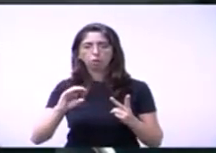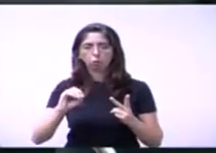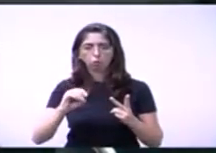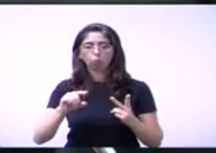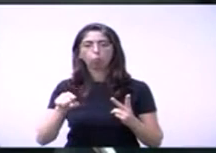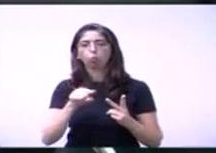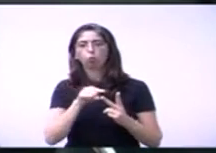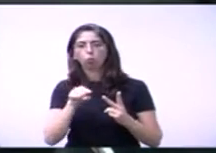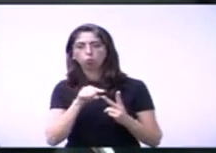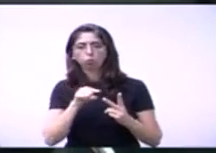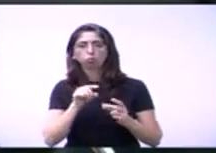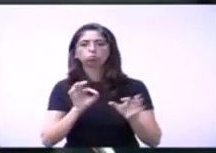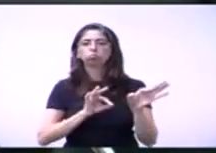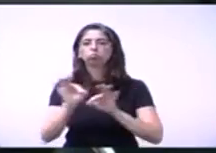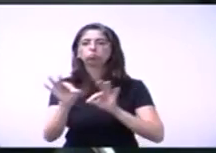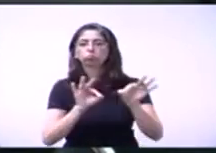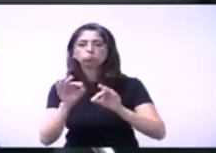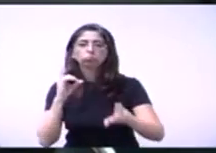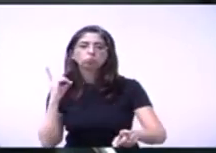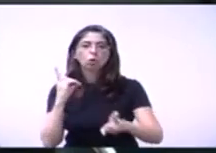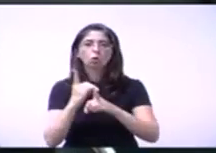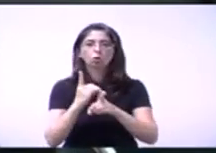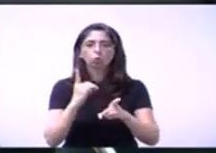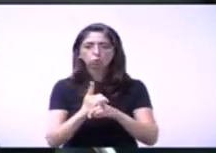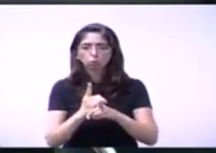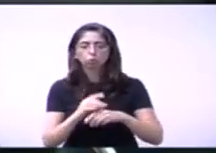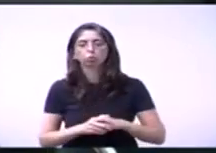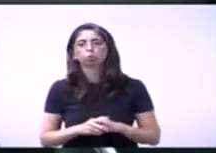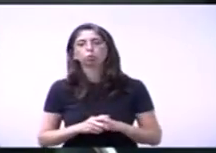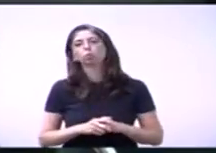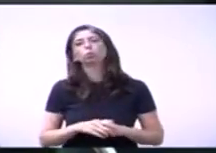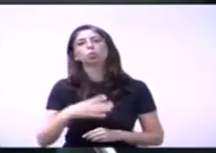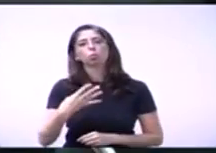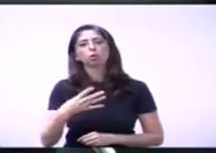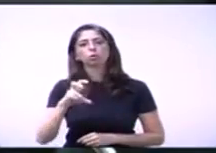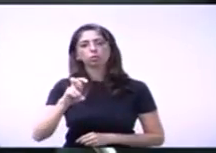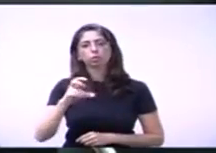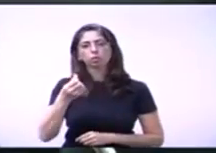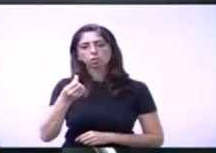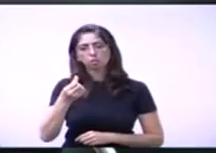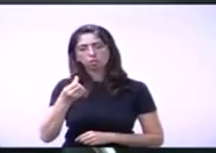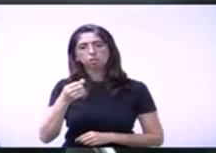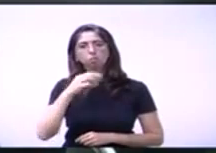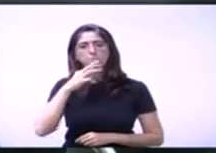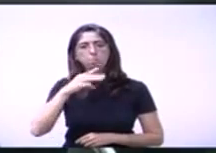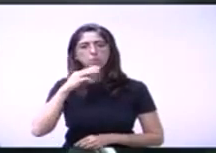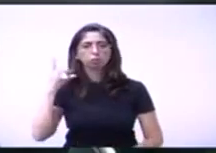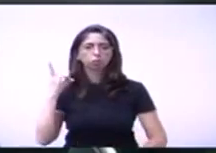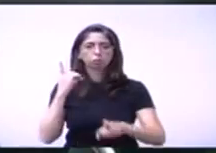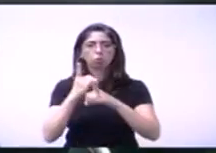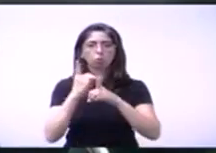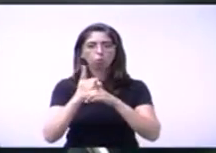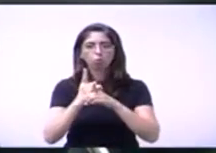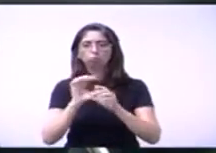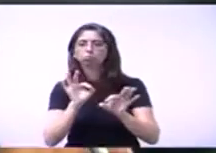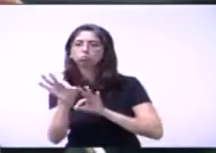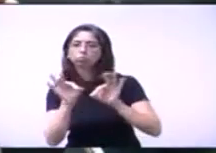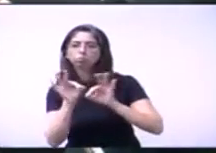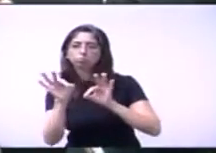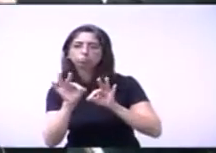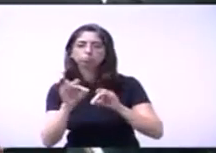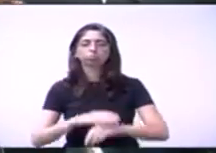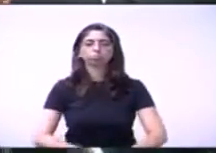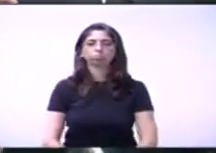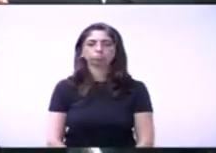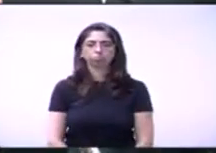Fire 2016, dias 4, 5 e 6 de março. Em discussão, as moções.